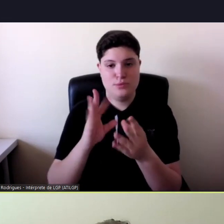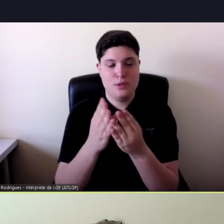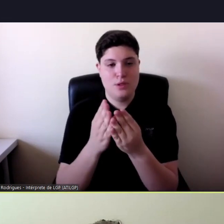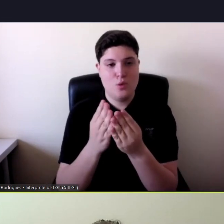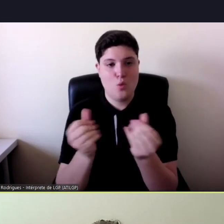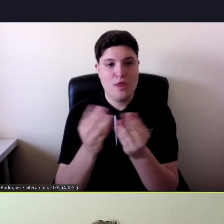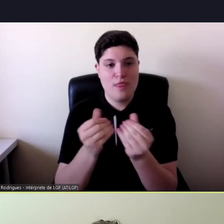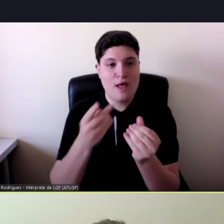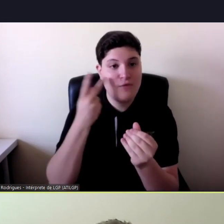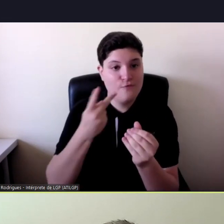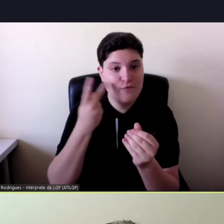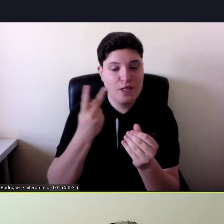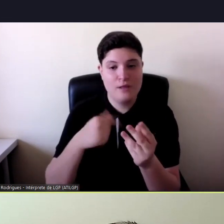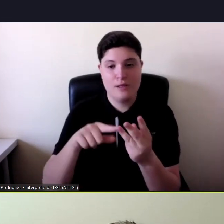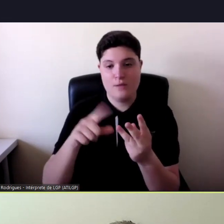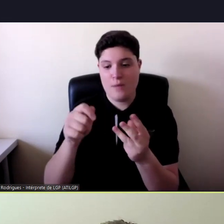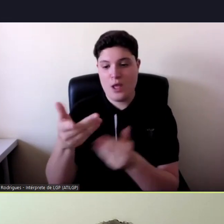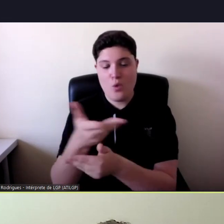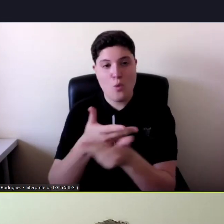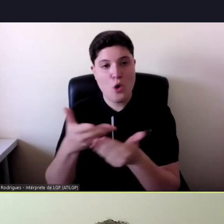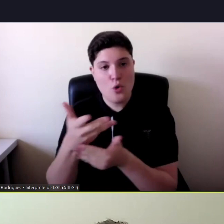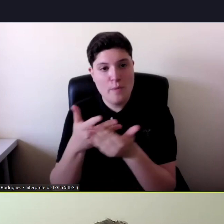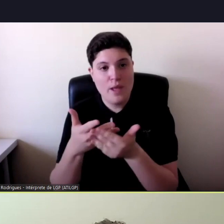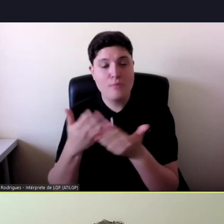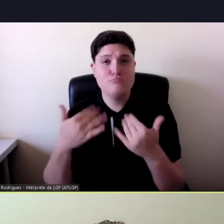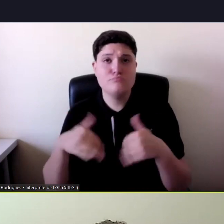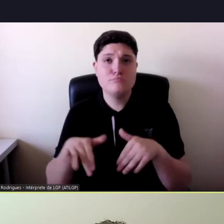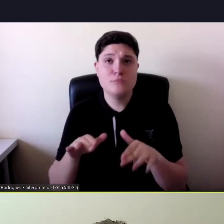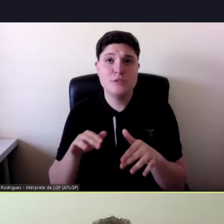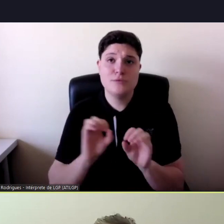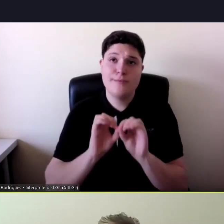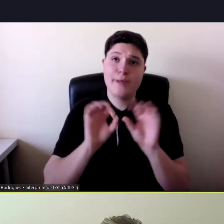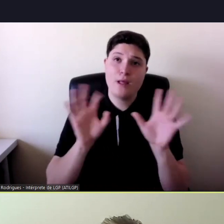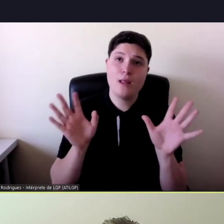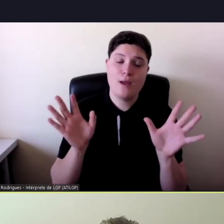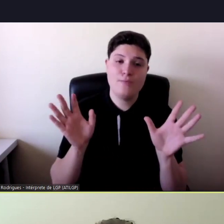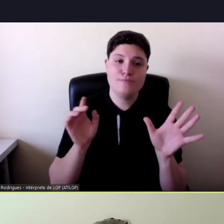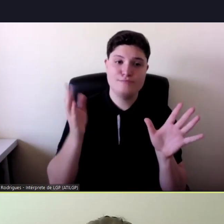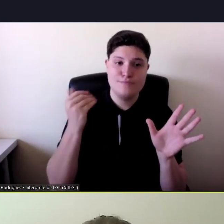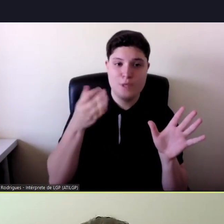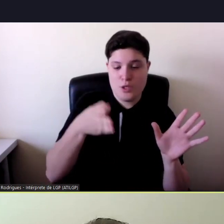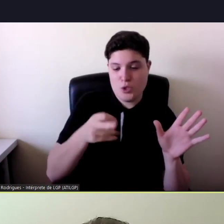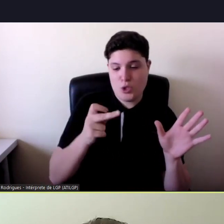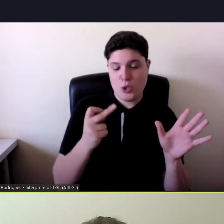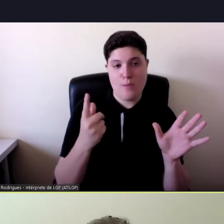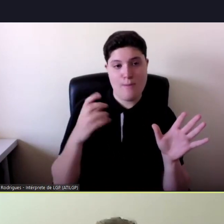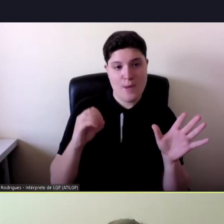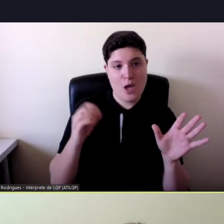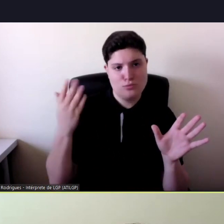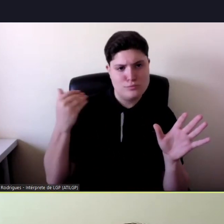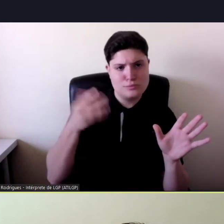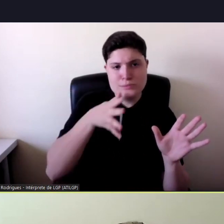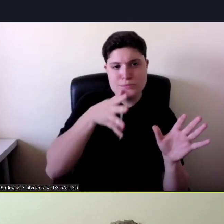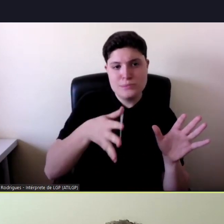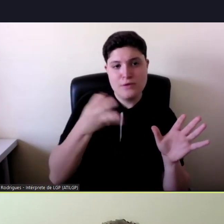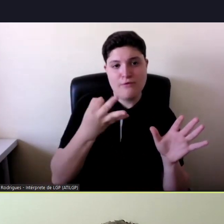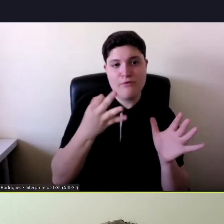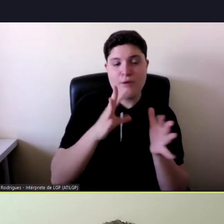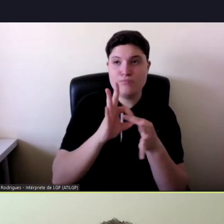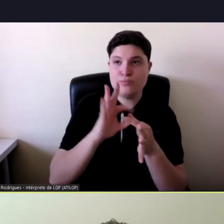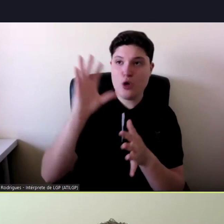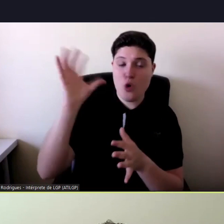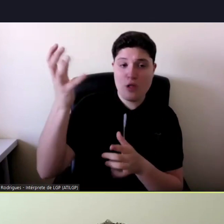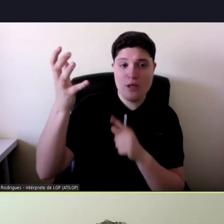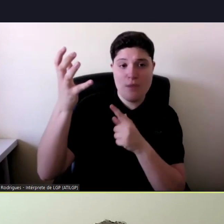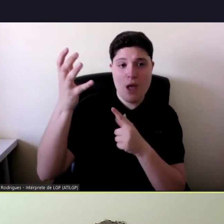pública sinta necessidade. Além disso, esse próprio programa e este projeto que nós